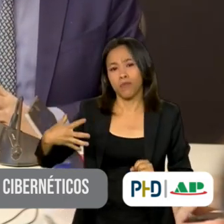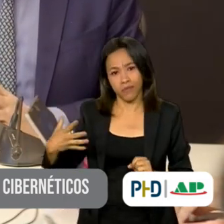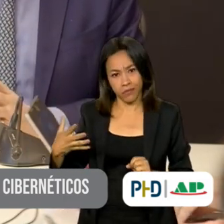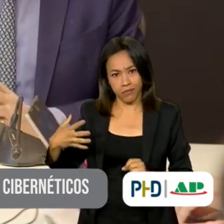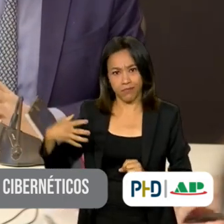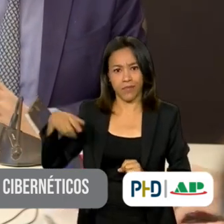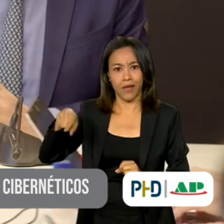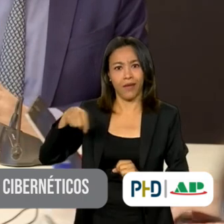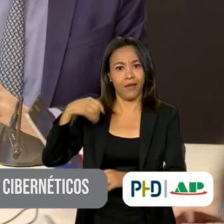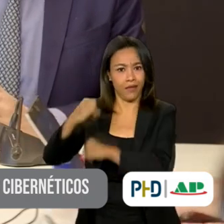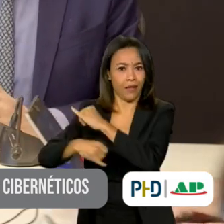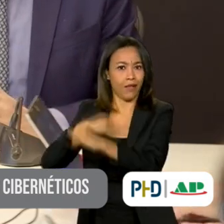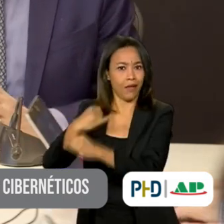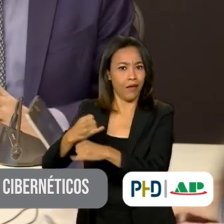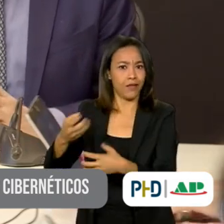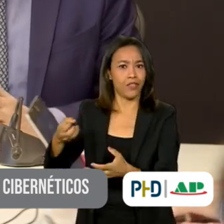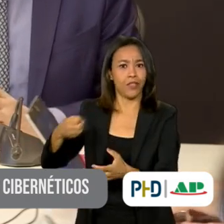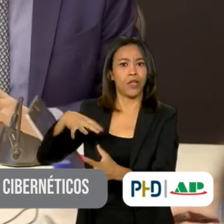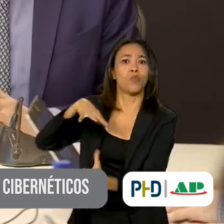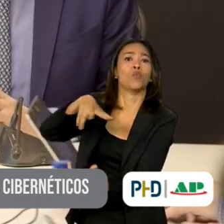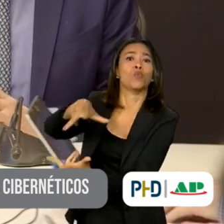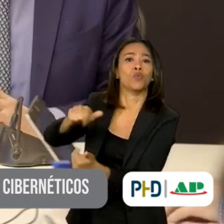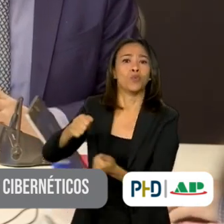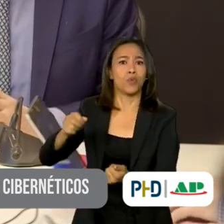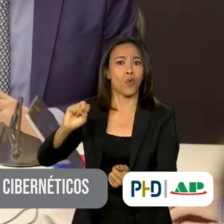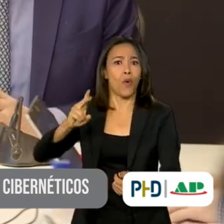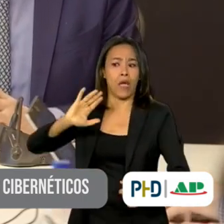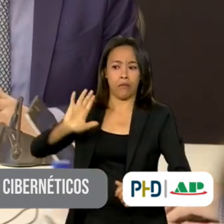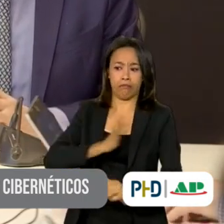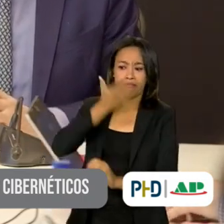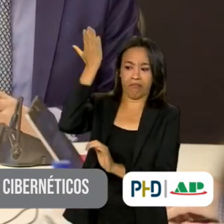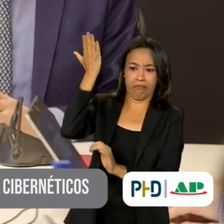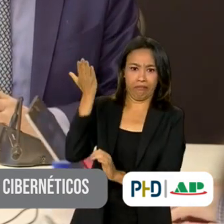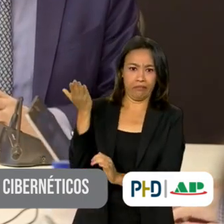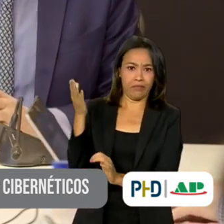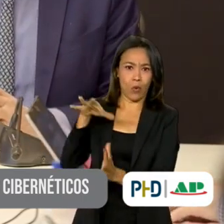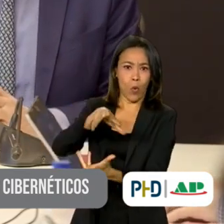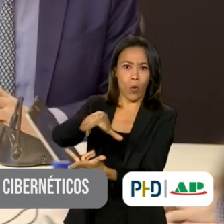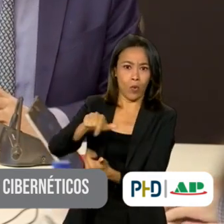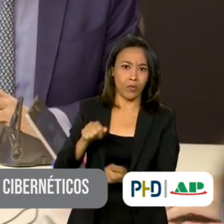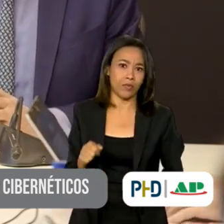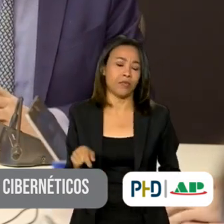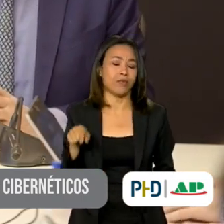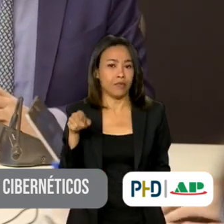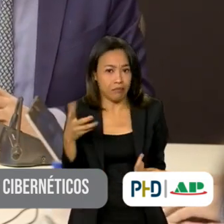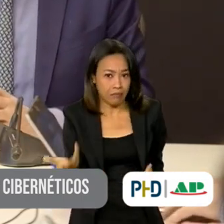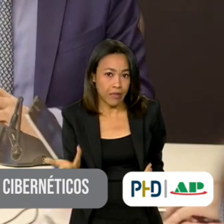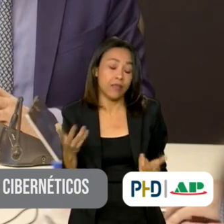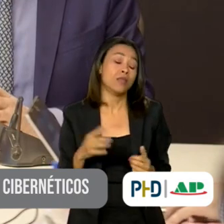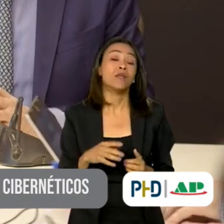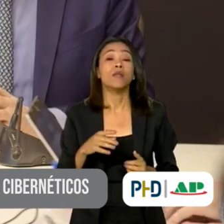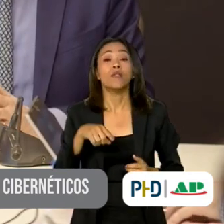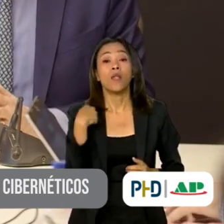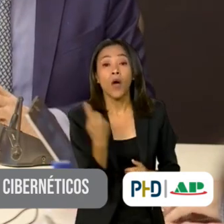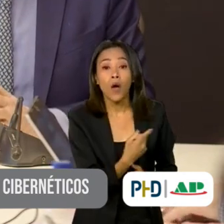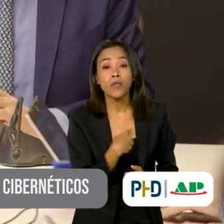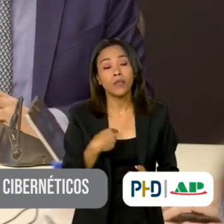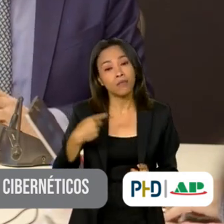é um abominável mundo novo. Esperamos que seja um mundo auspicioso, se